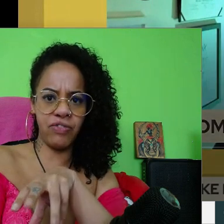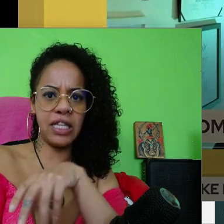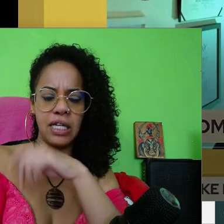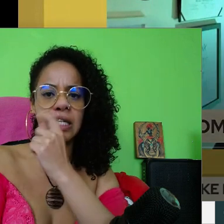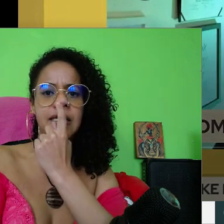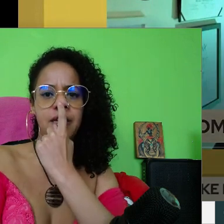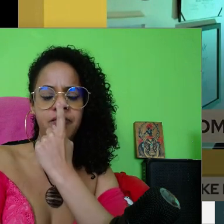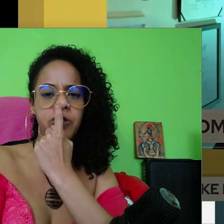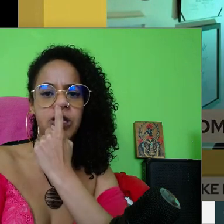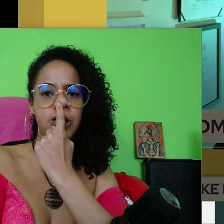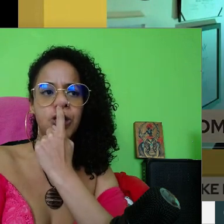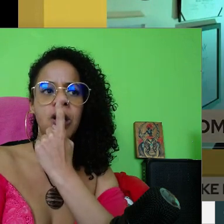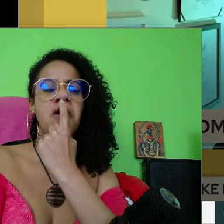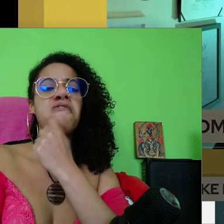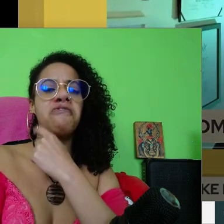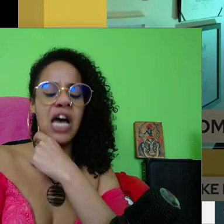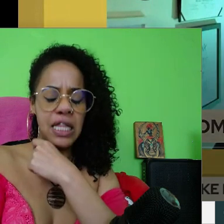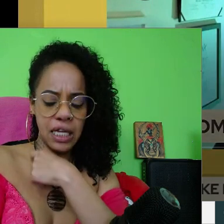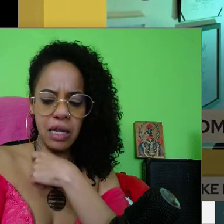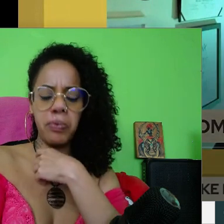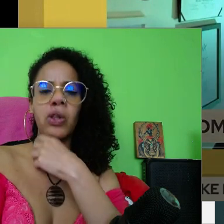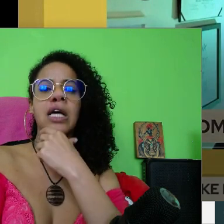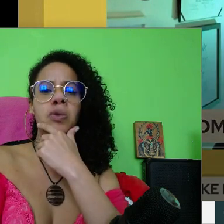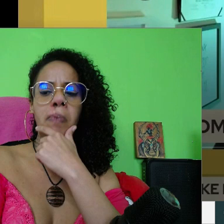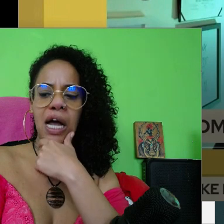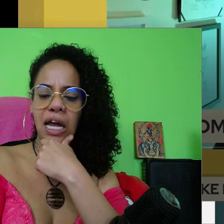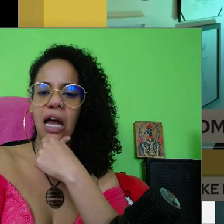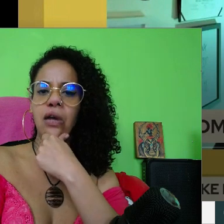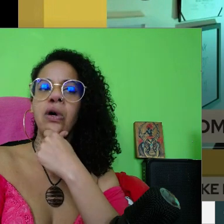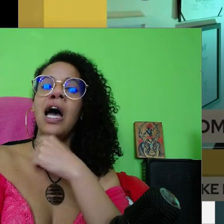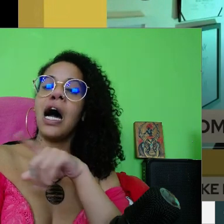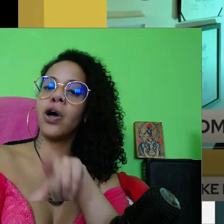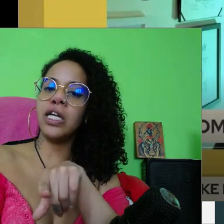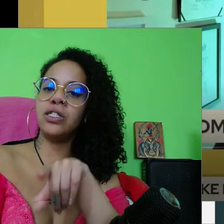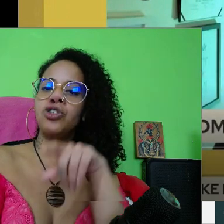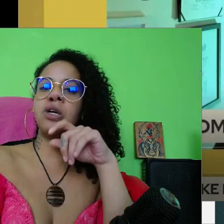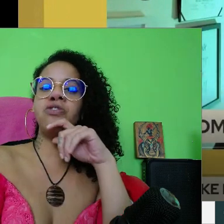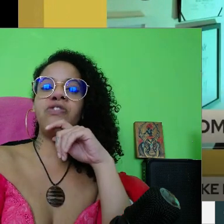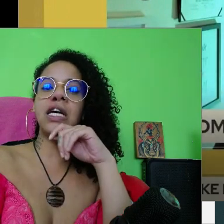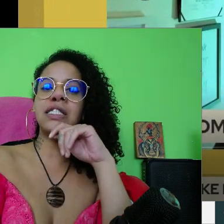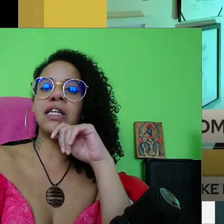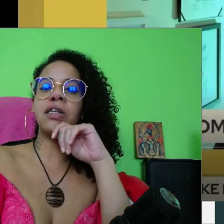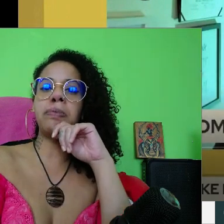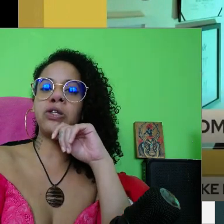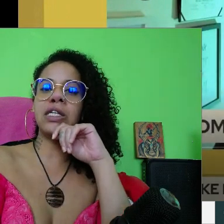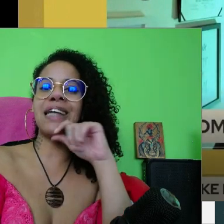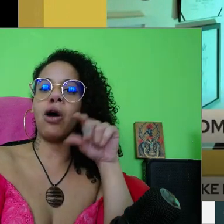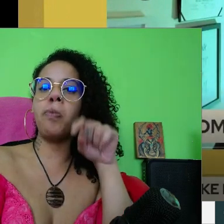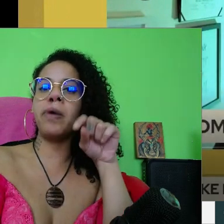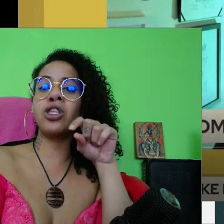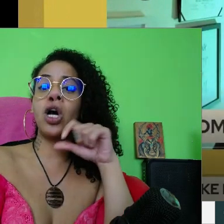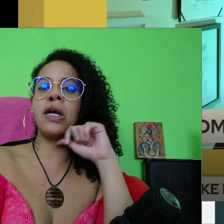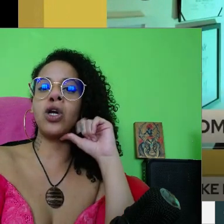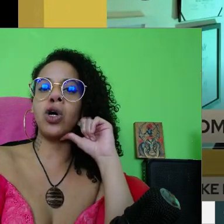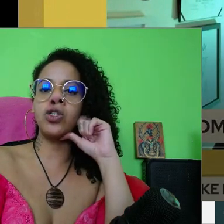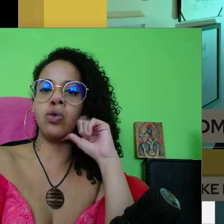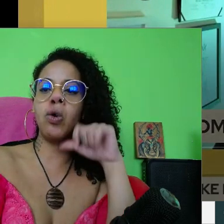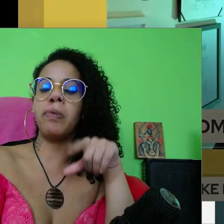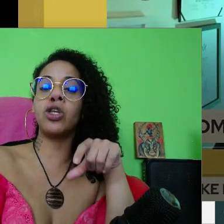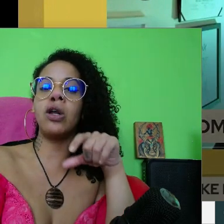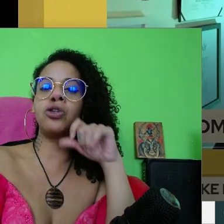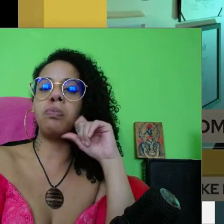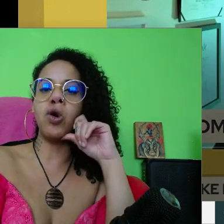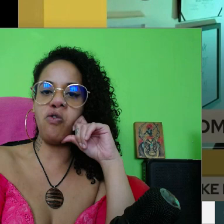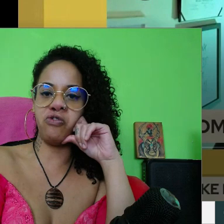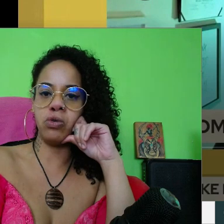e protesto vai ter que ter sim viu gente vai ter que ter protesto para agora existe uma diferença entre protestar o petróleo é nosso